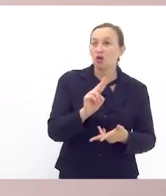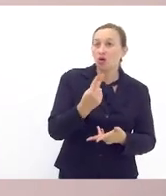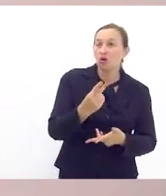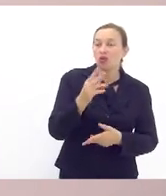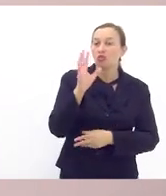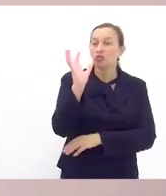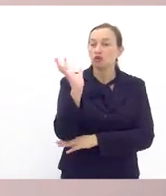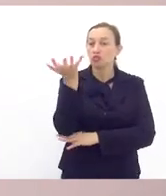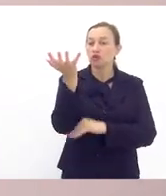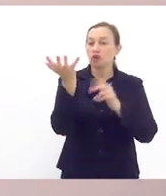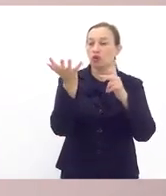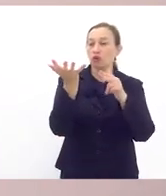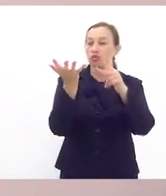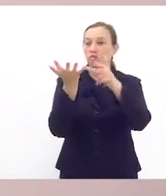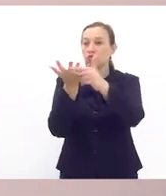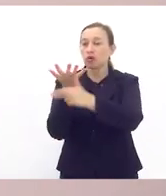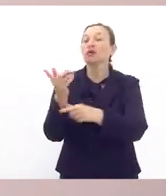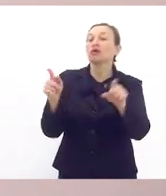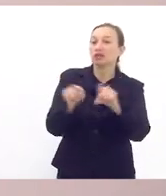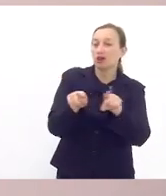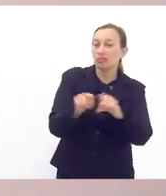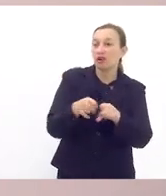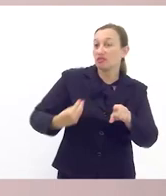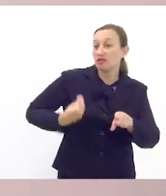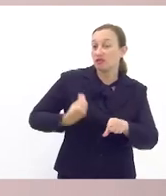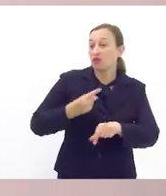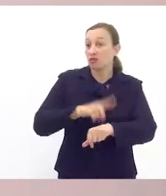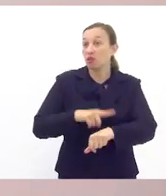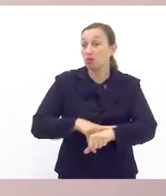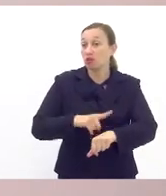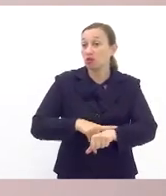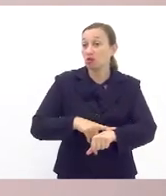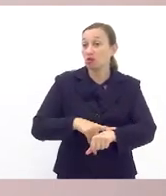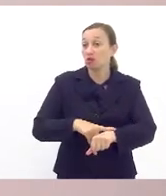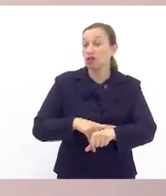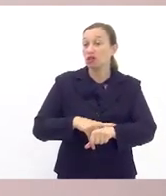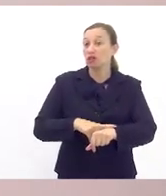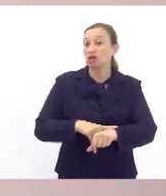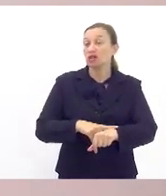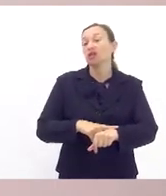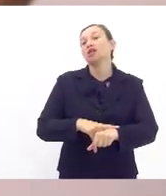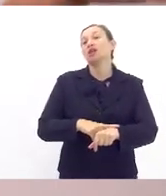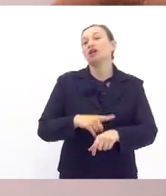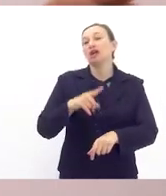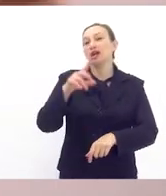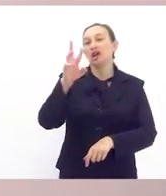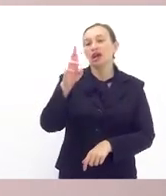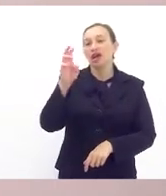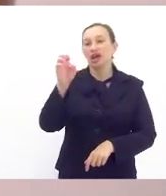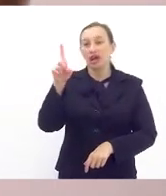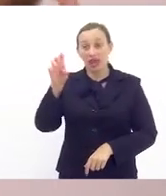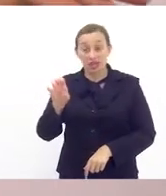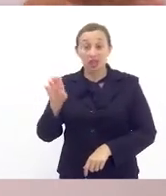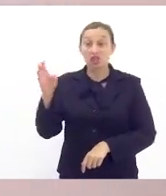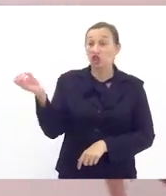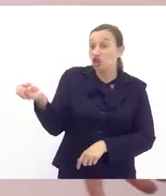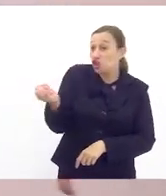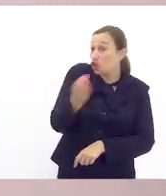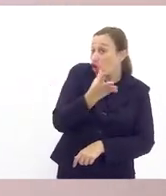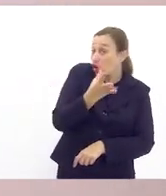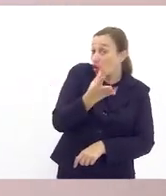poda de árvore a gente viveu situações que uma rede nova extremamente recém recentemente